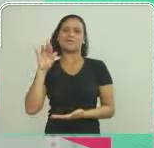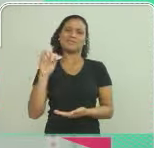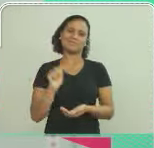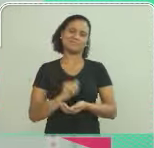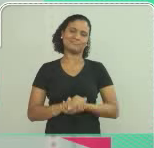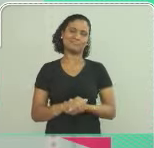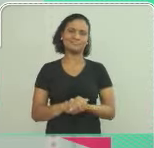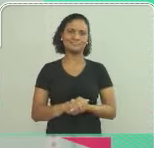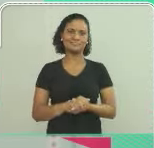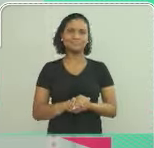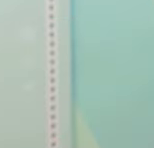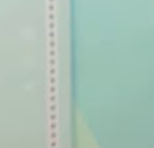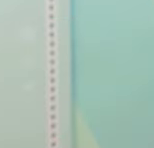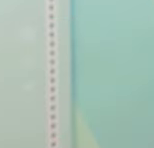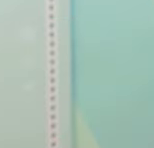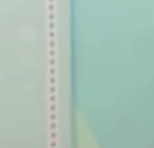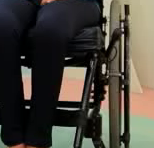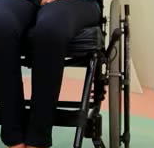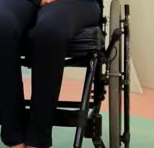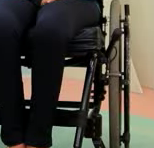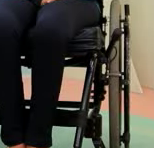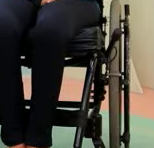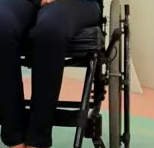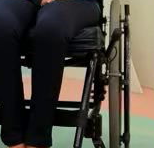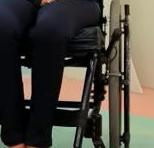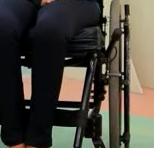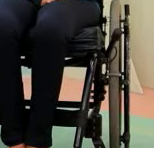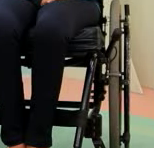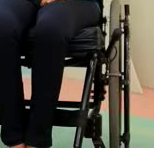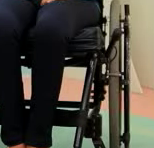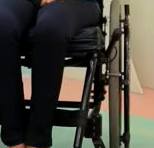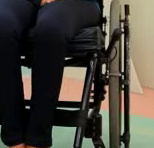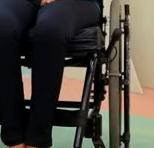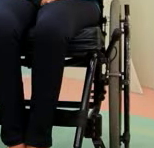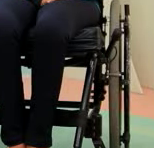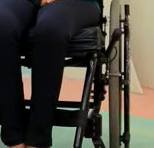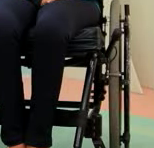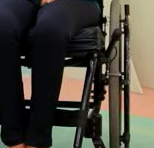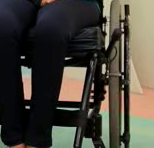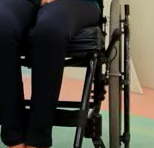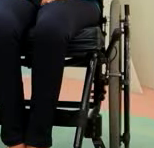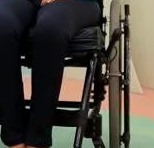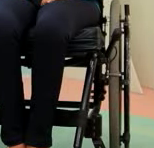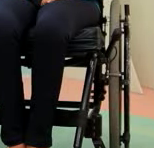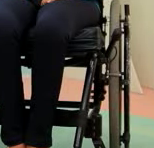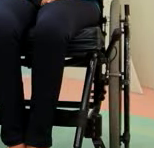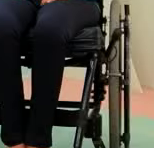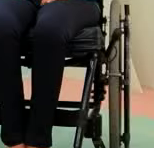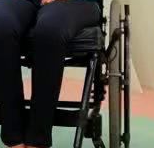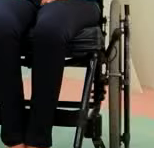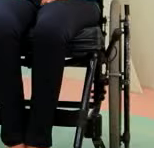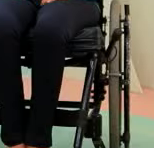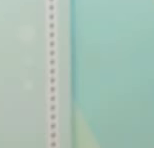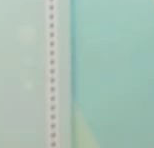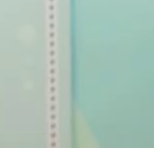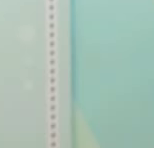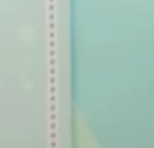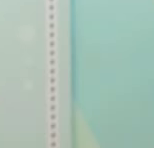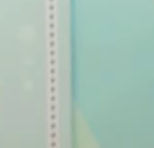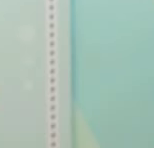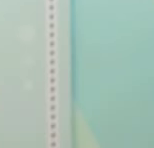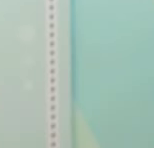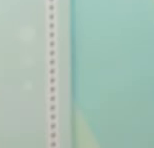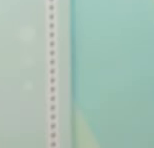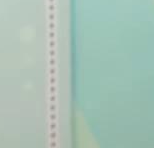com tudo isso. E de repente eu cuidava da nenê e escrevia. Escrevia, cuidava da nenê. E de repente eu me dei conta que com 6 meses